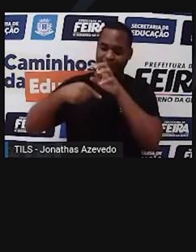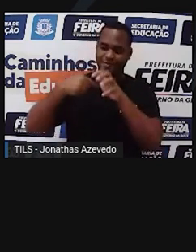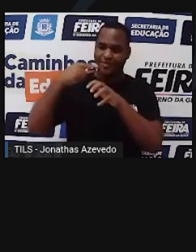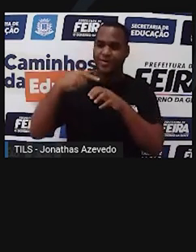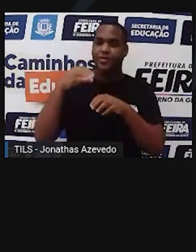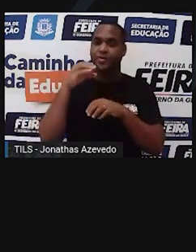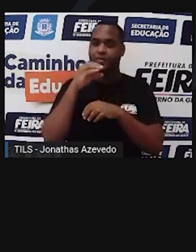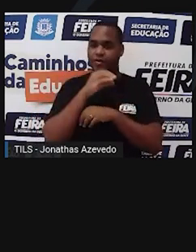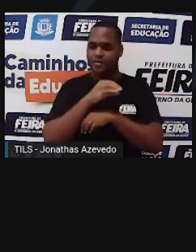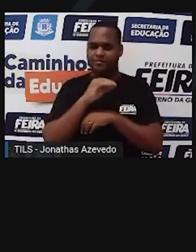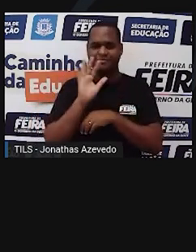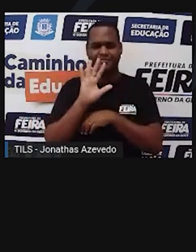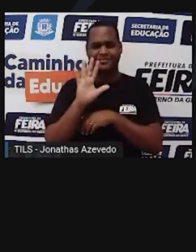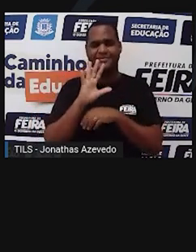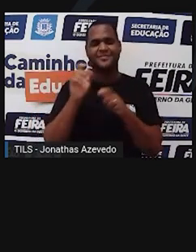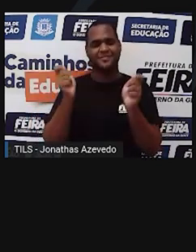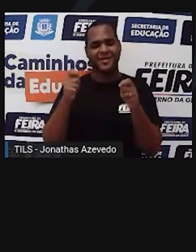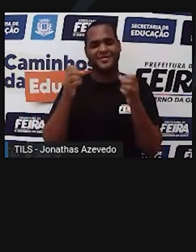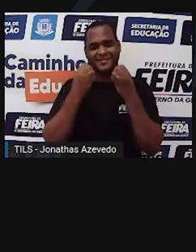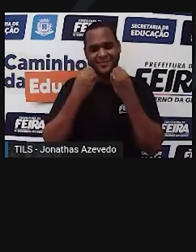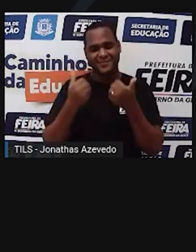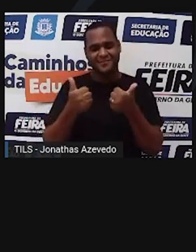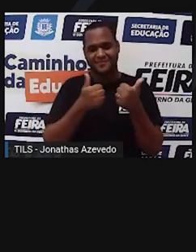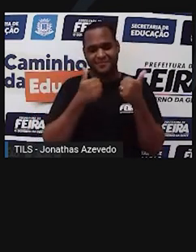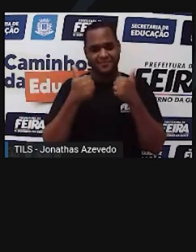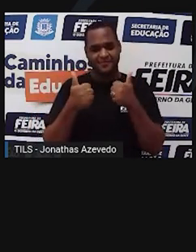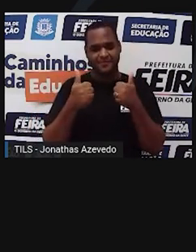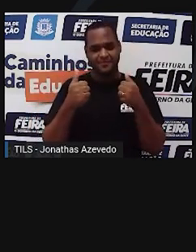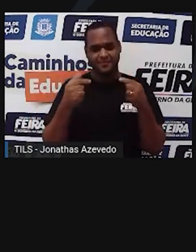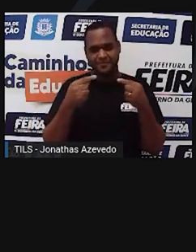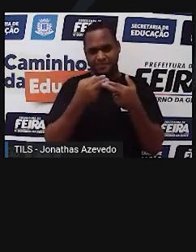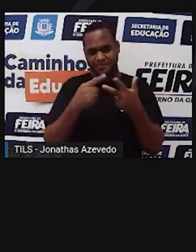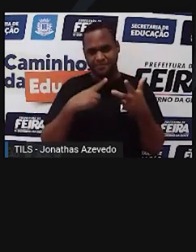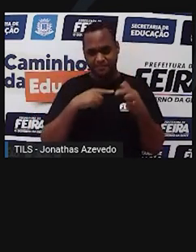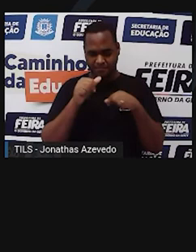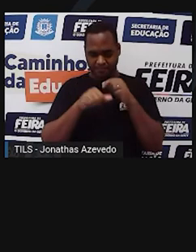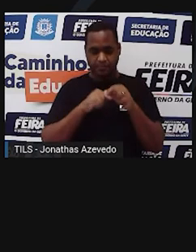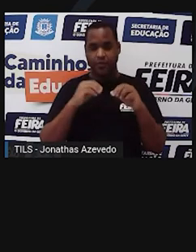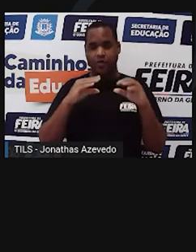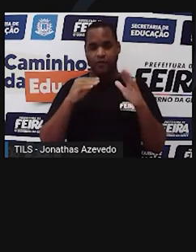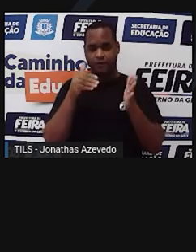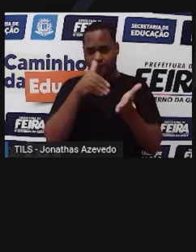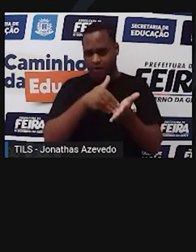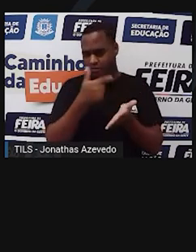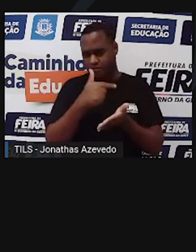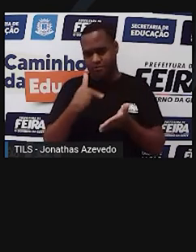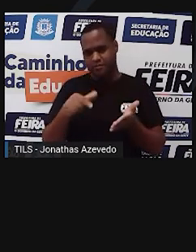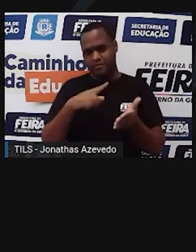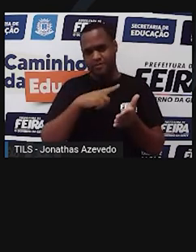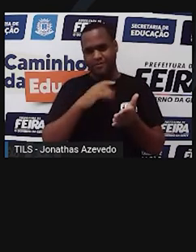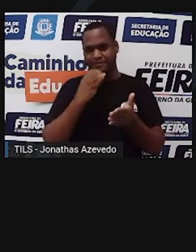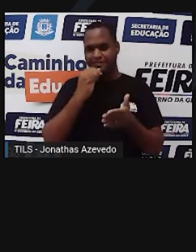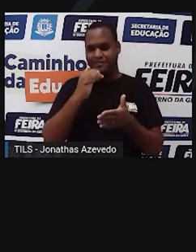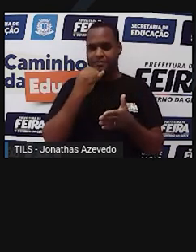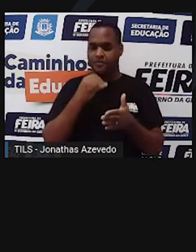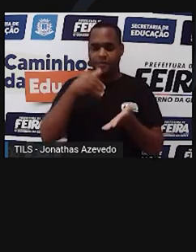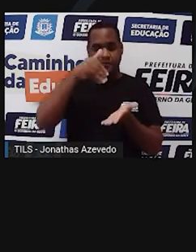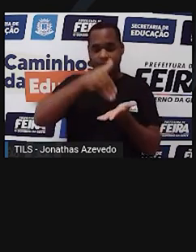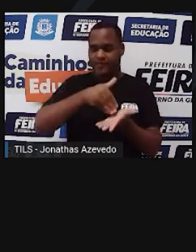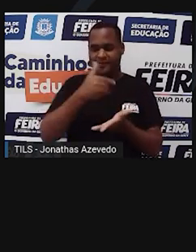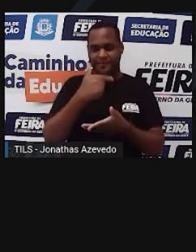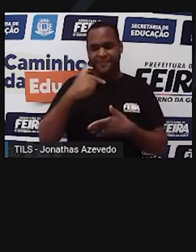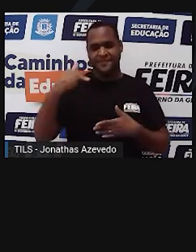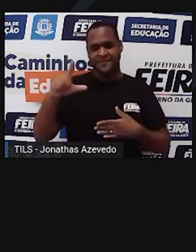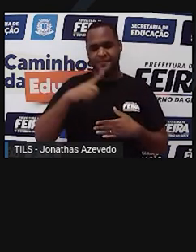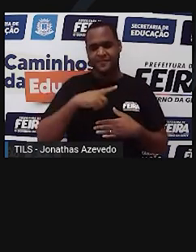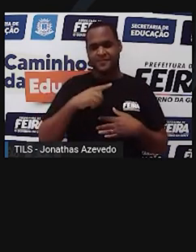E, por ser uma energia renovável, ela também não se esgota, ou seja, é uma energia inesgotável. E